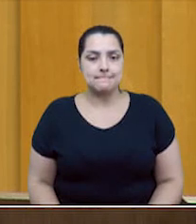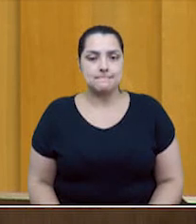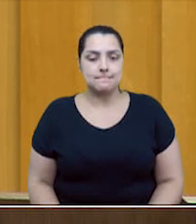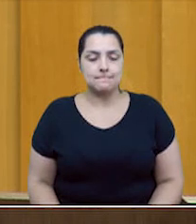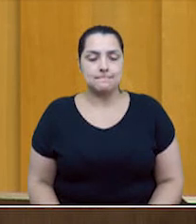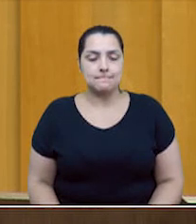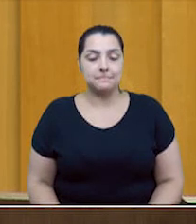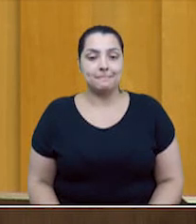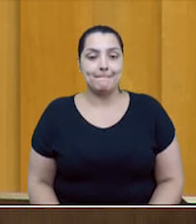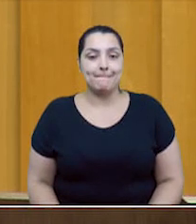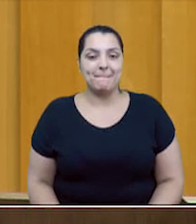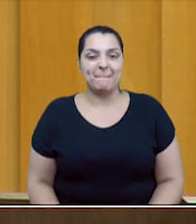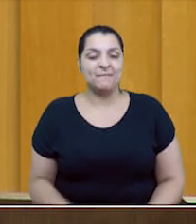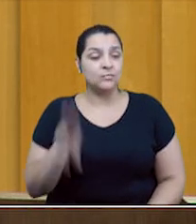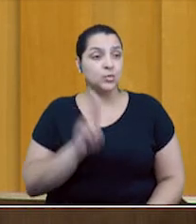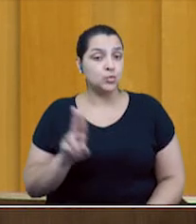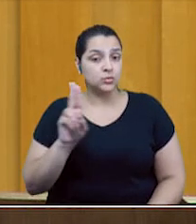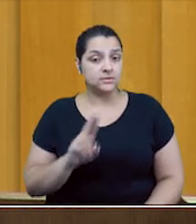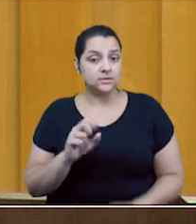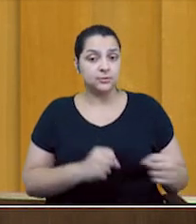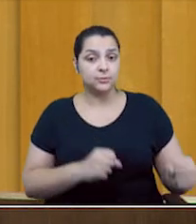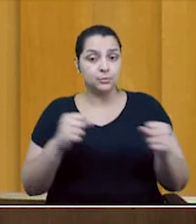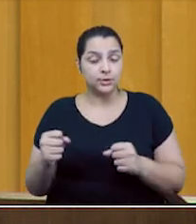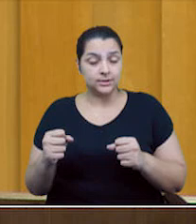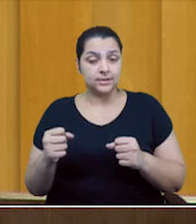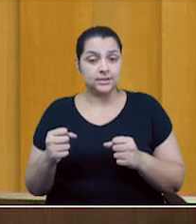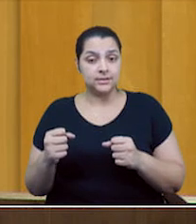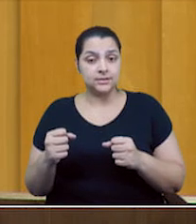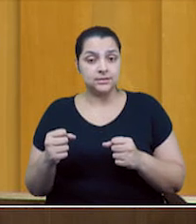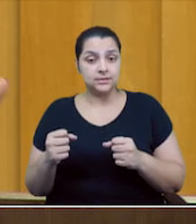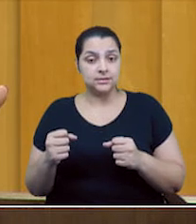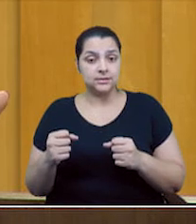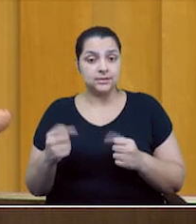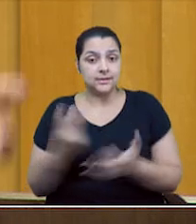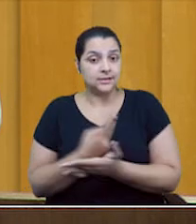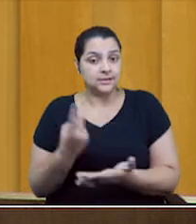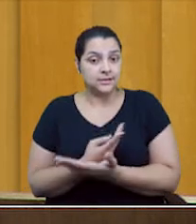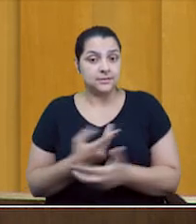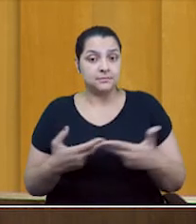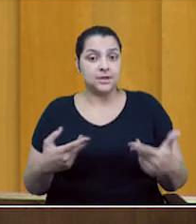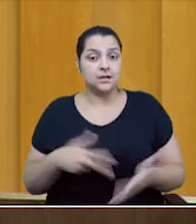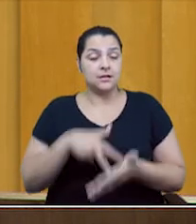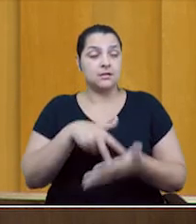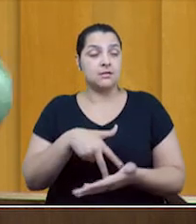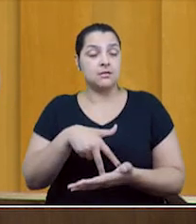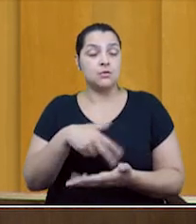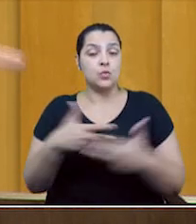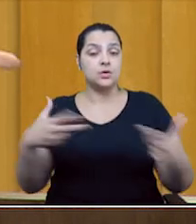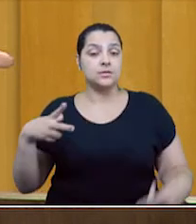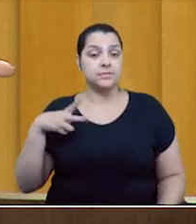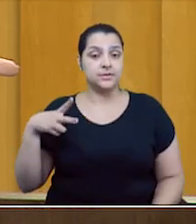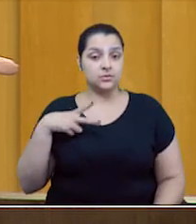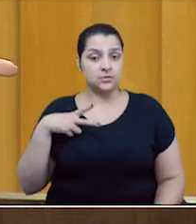essa utilização indevida do cargo para manifestação de cunho pessoal e exercício de atividades